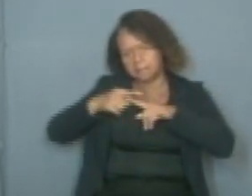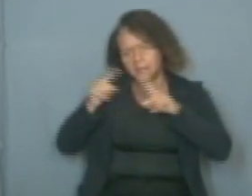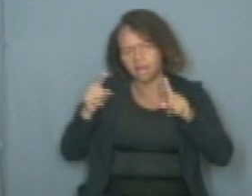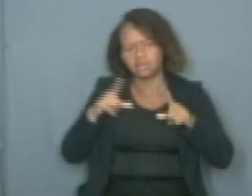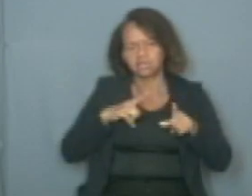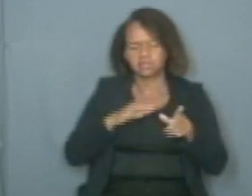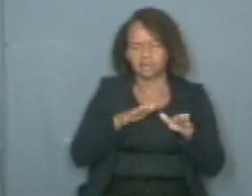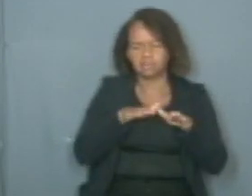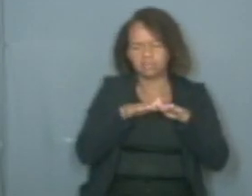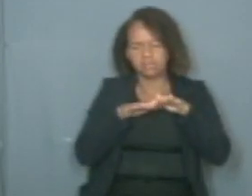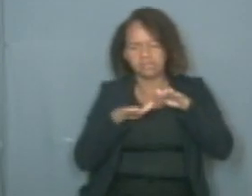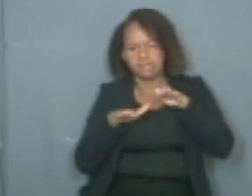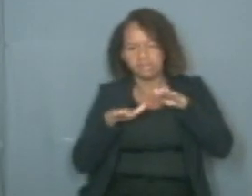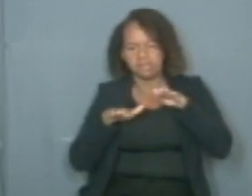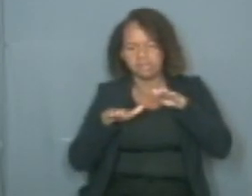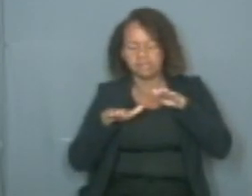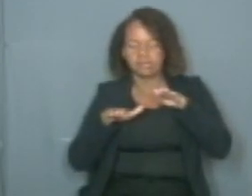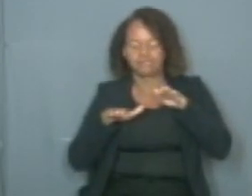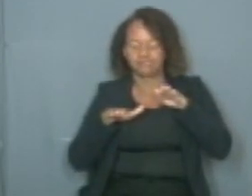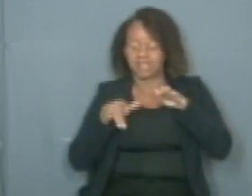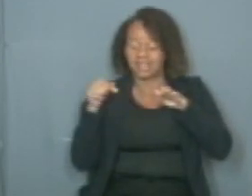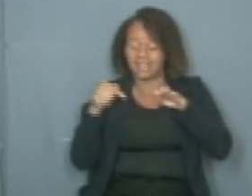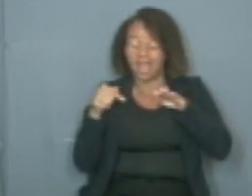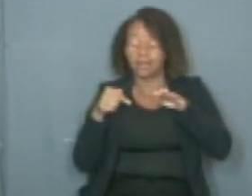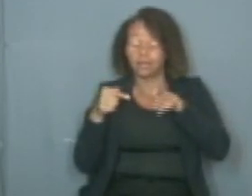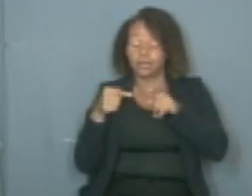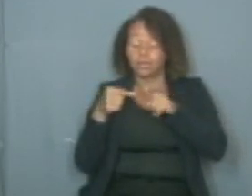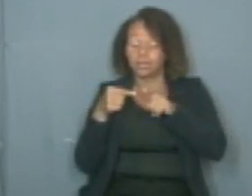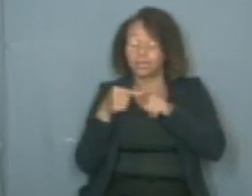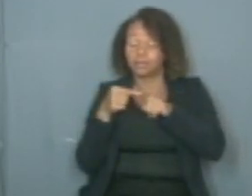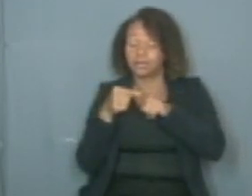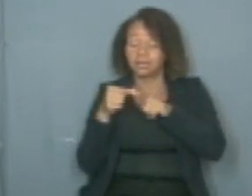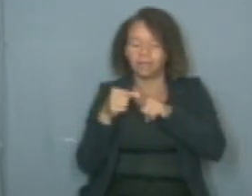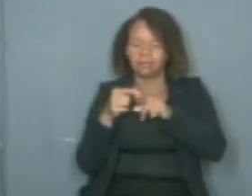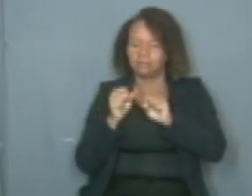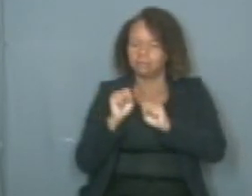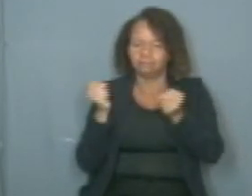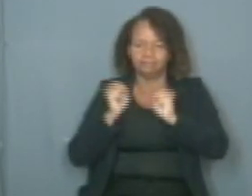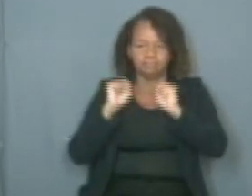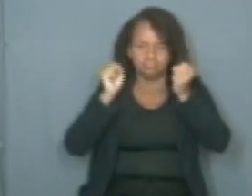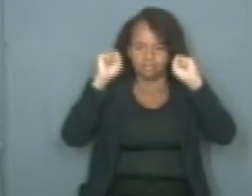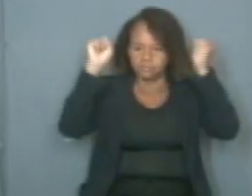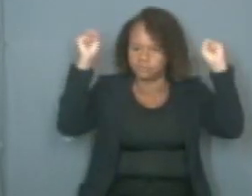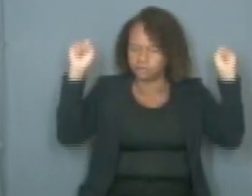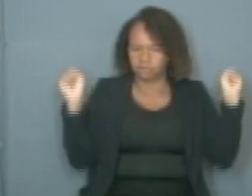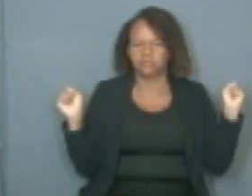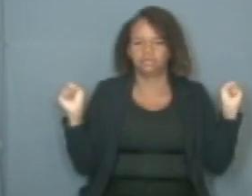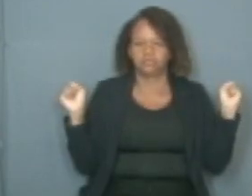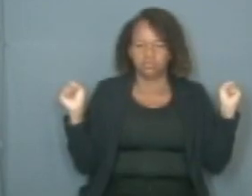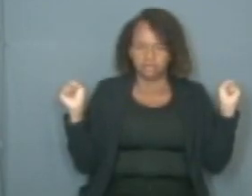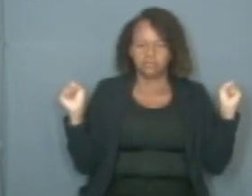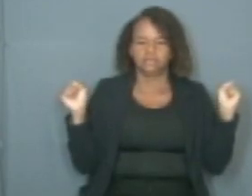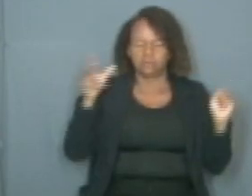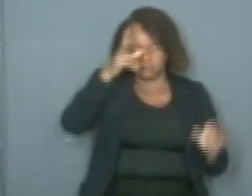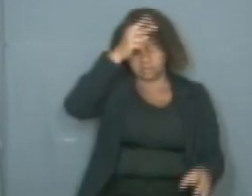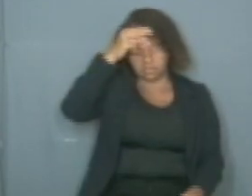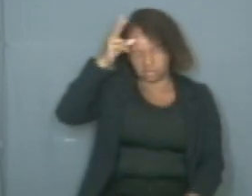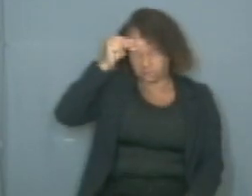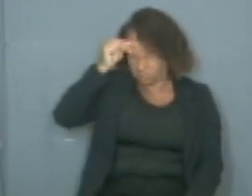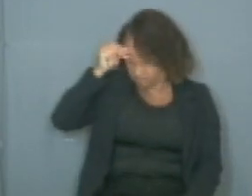tem um desnível na calçada. E a comunidade está indignada com a